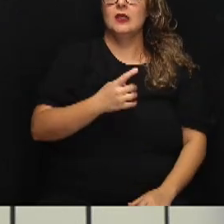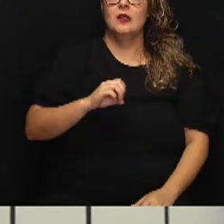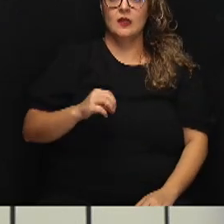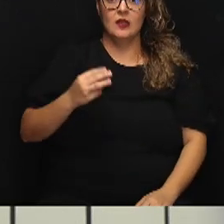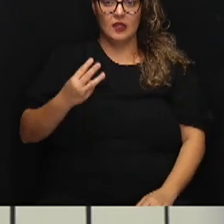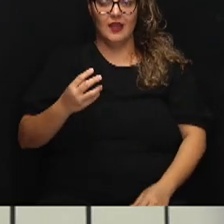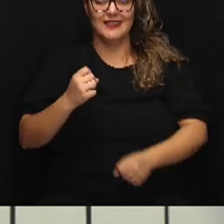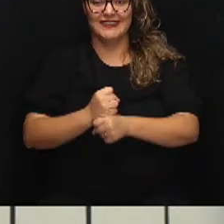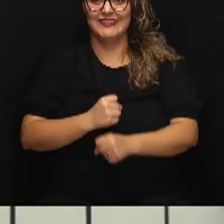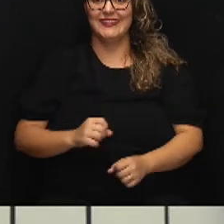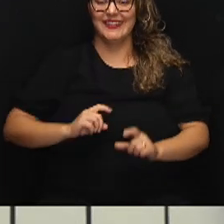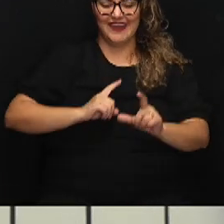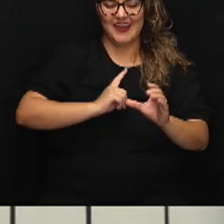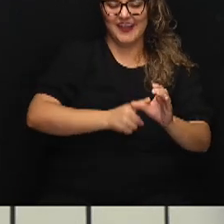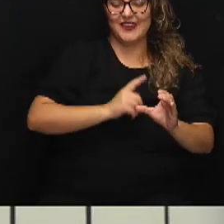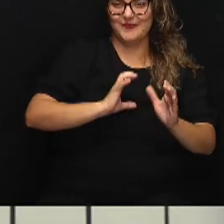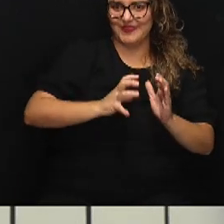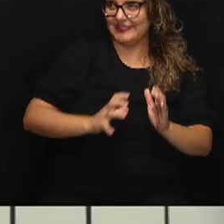anos do PCdoB.